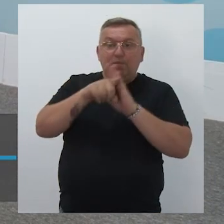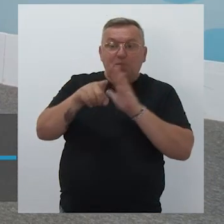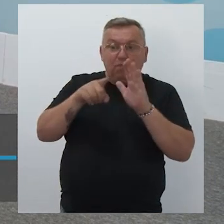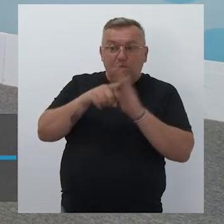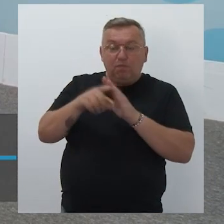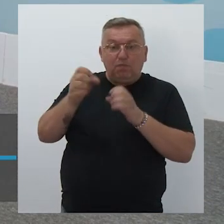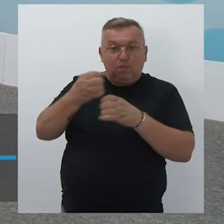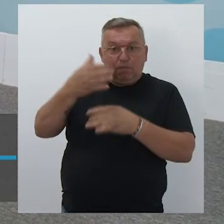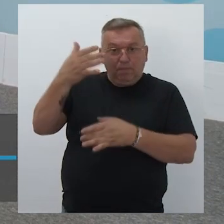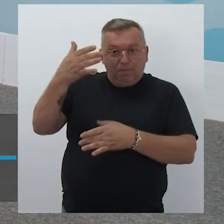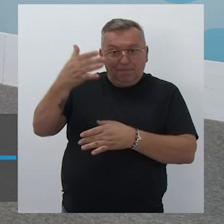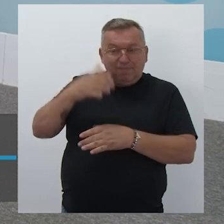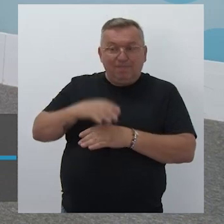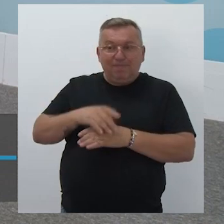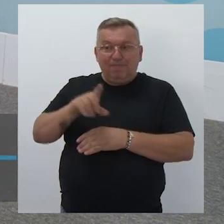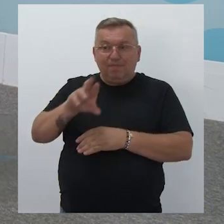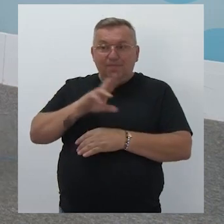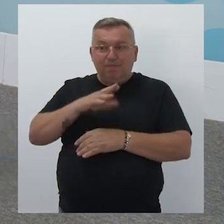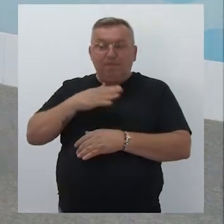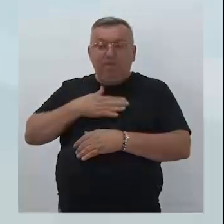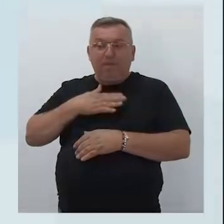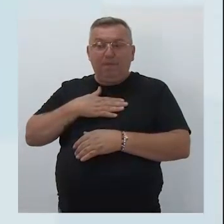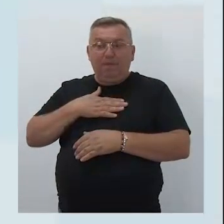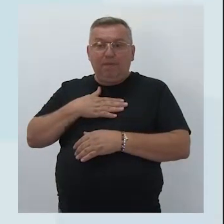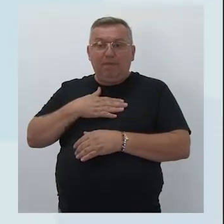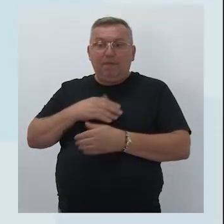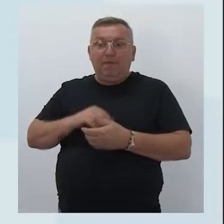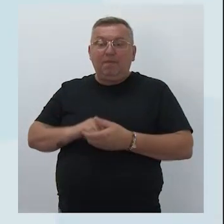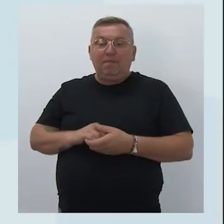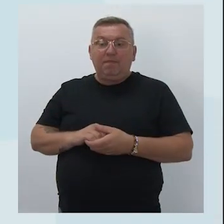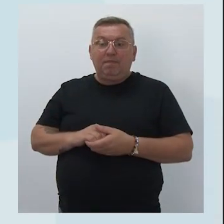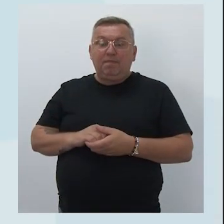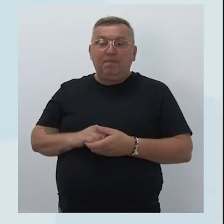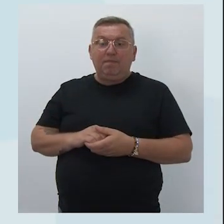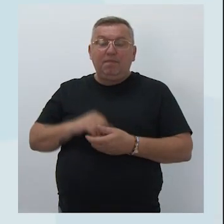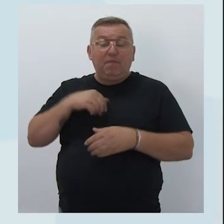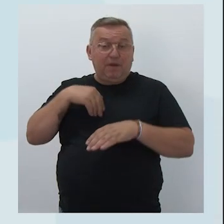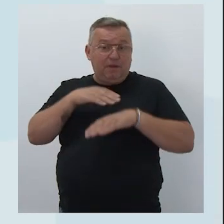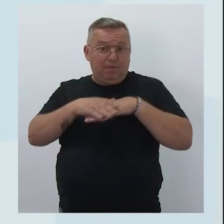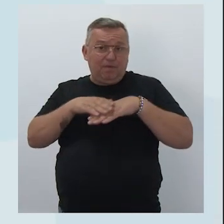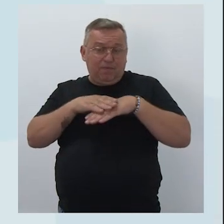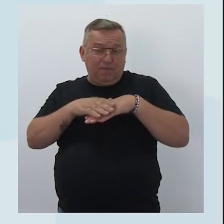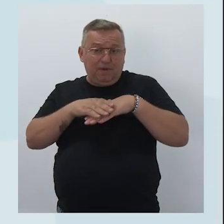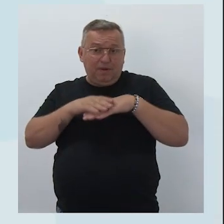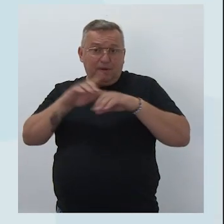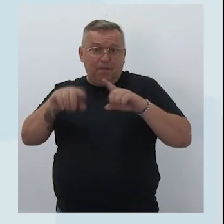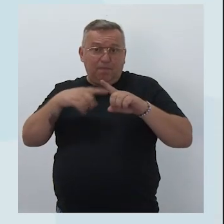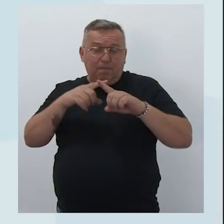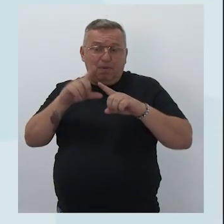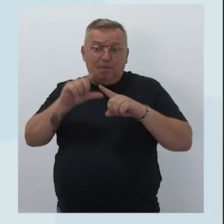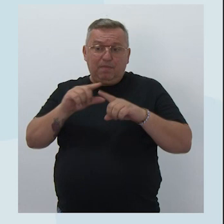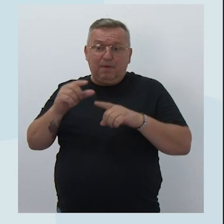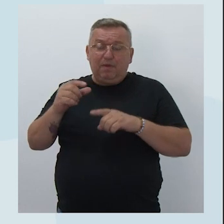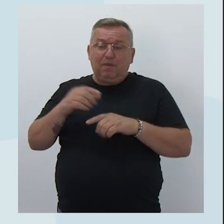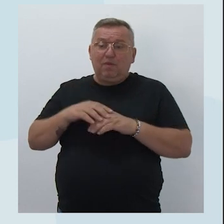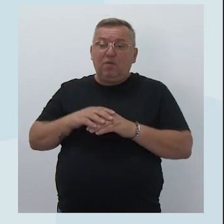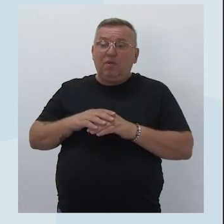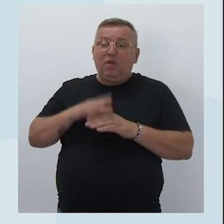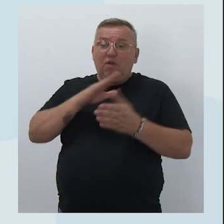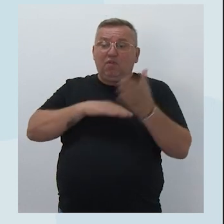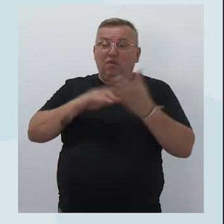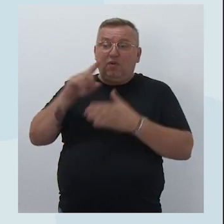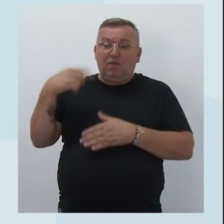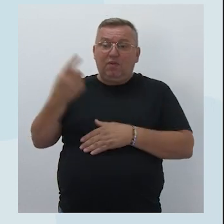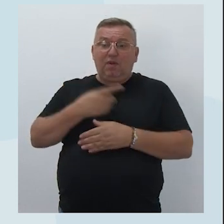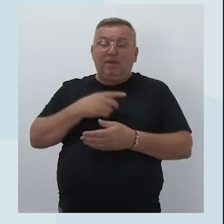no chat. Respondam lá para a gente estabelecer uma conversa mais menos nossa e de todos